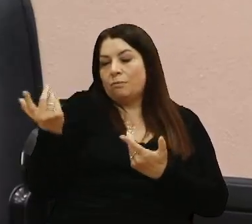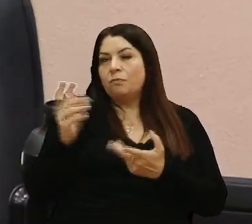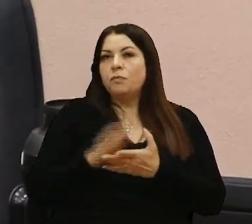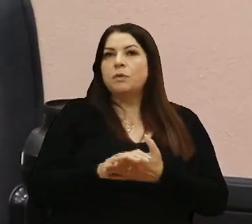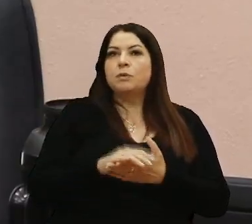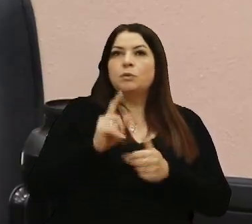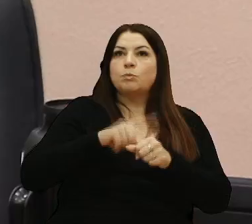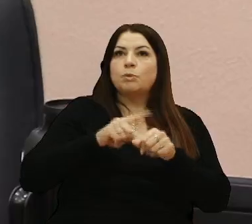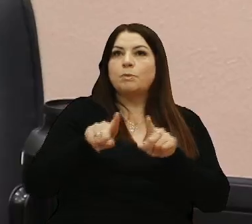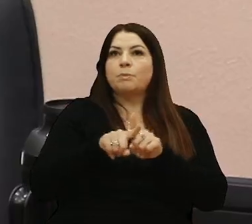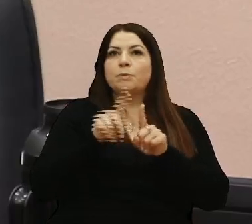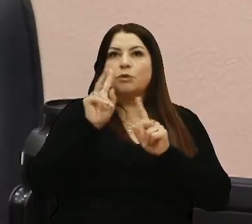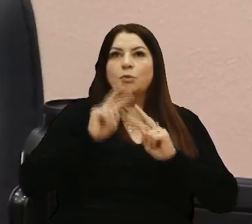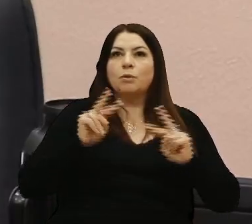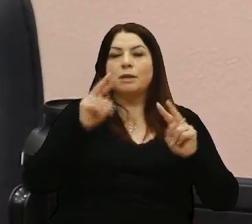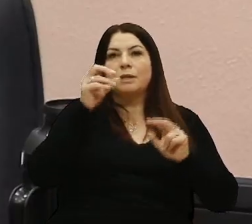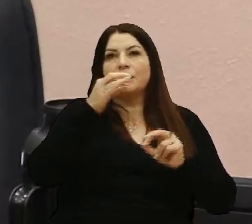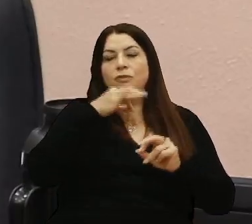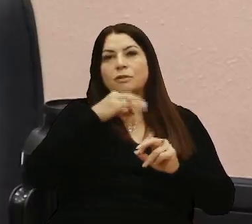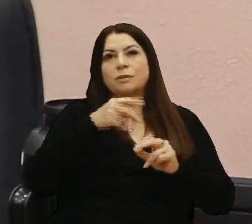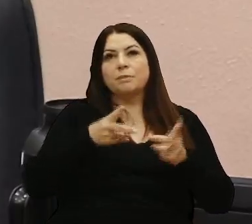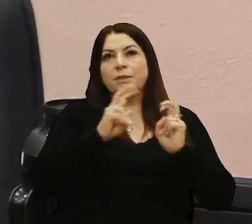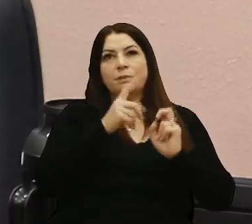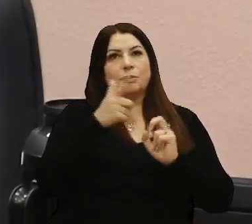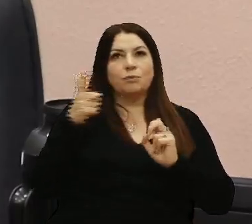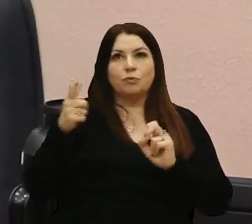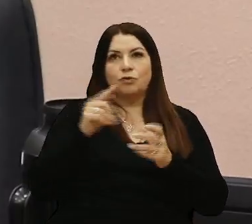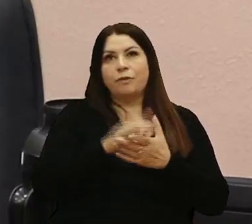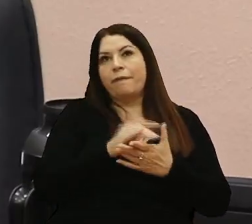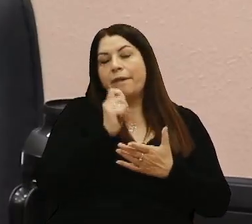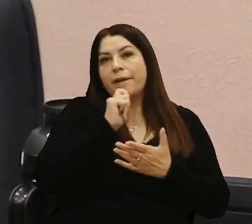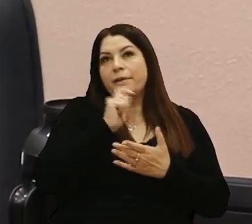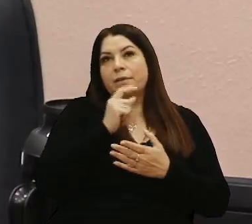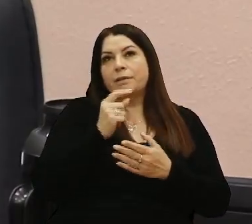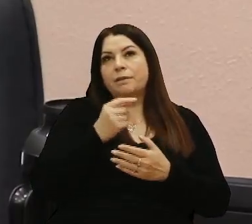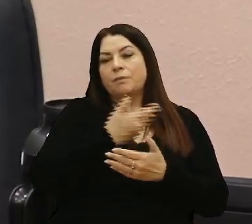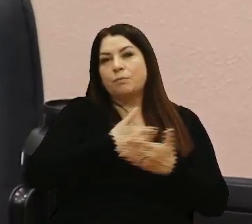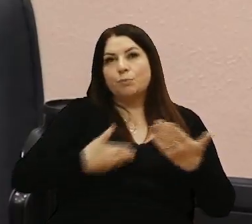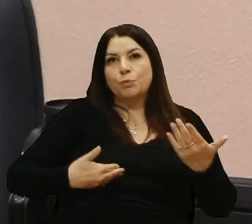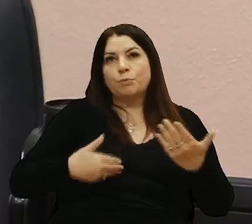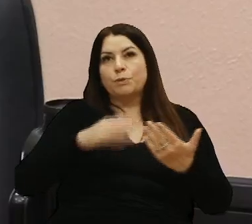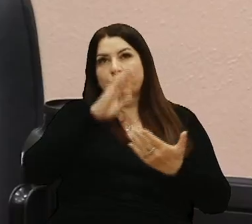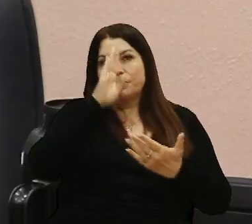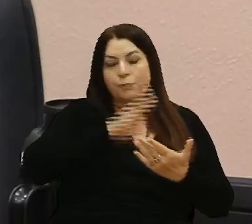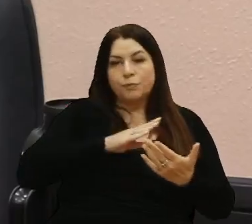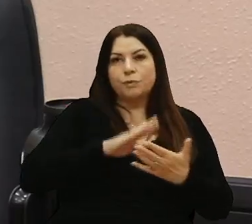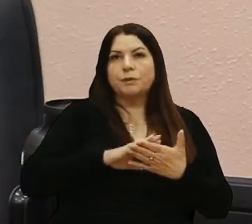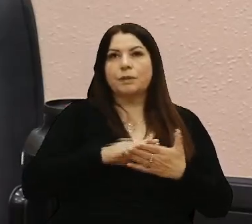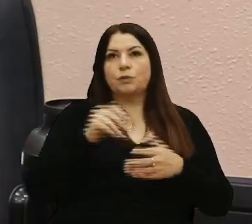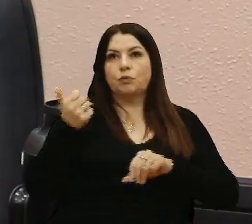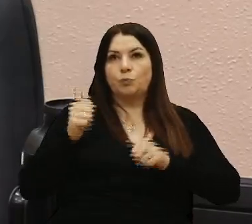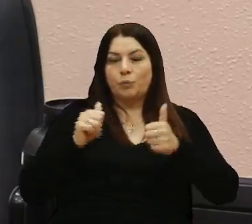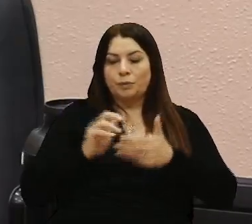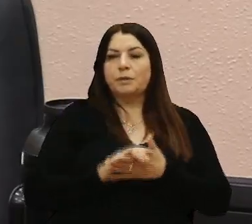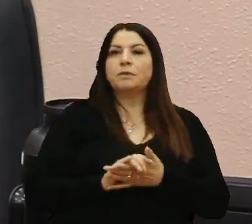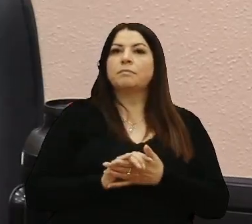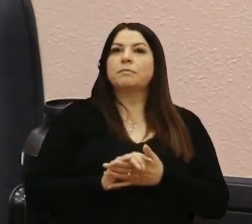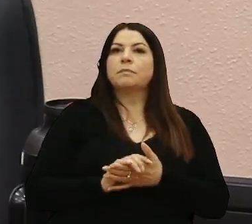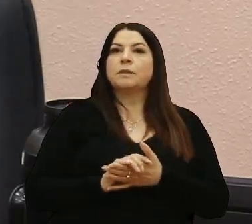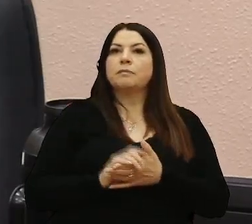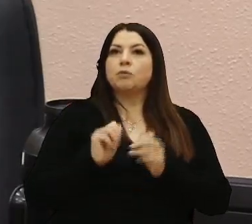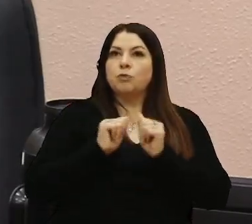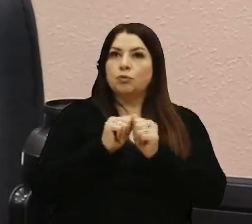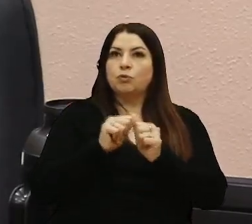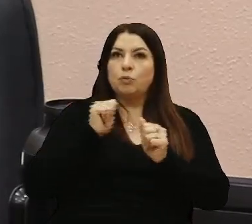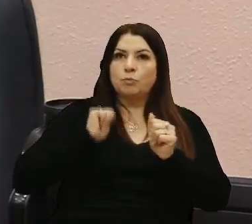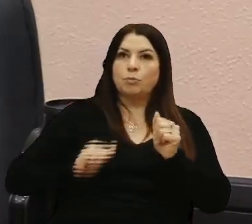nesse momento, eu olhei para Caxias e percebi que a nossa cidade não tinha ainda ensino público, né, gratuito e de qualidade. Mas foi através